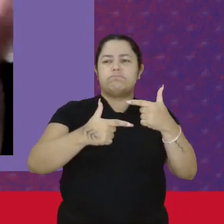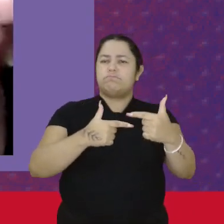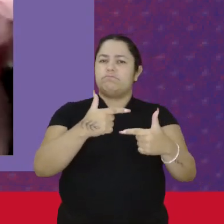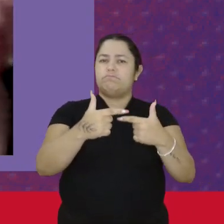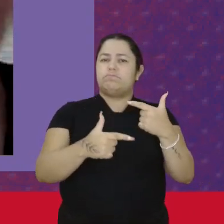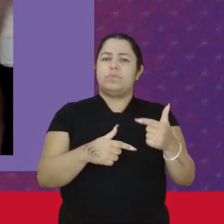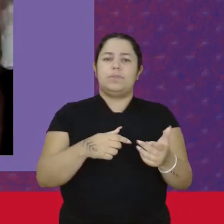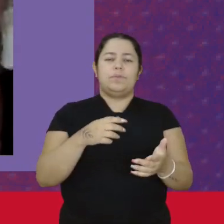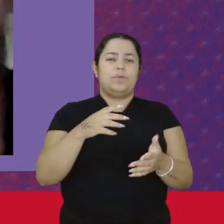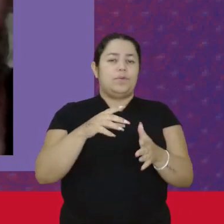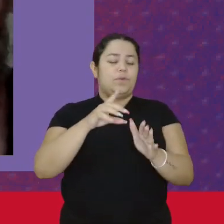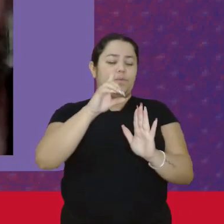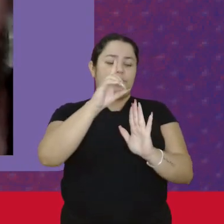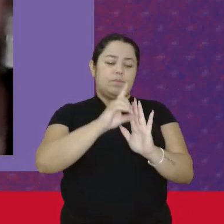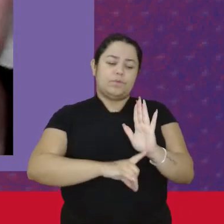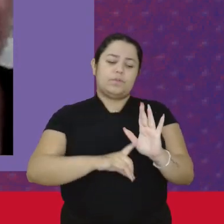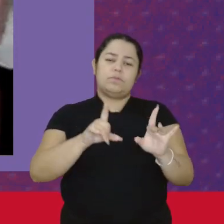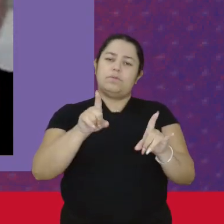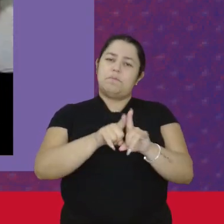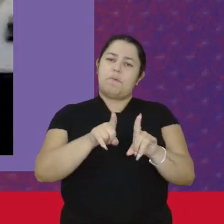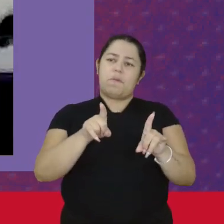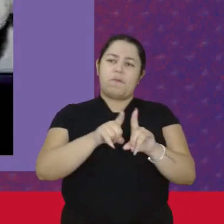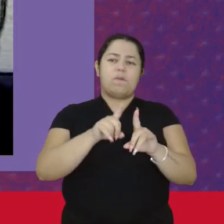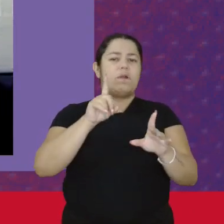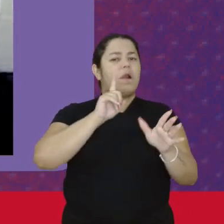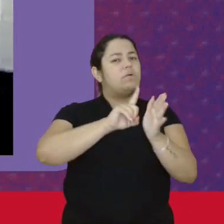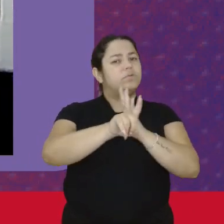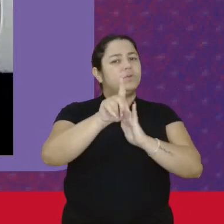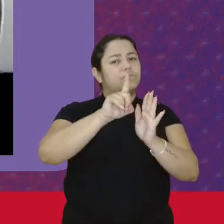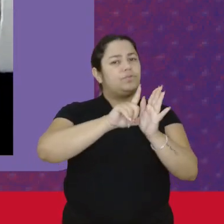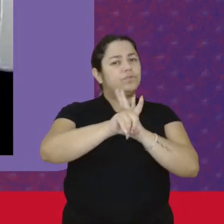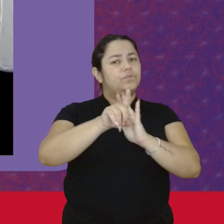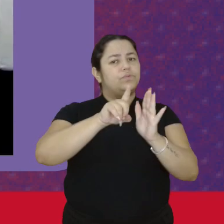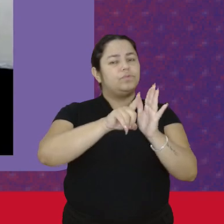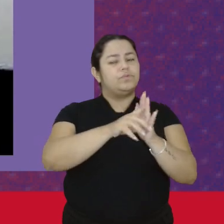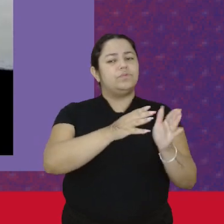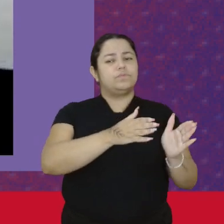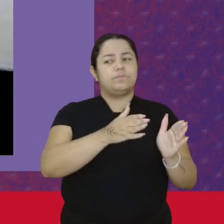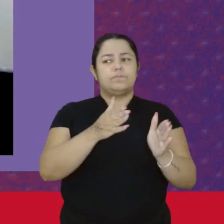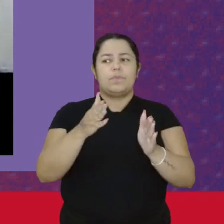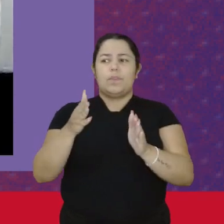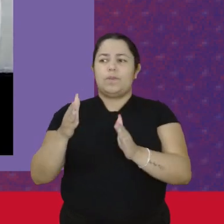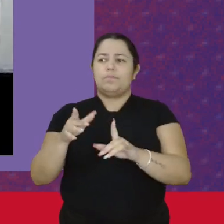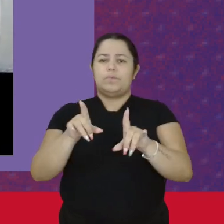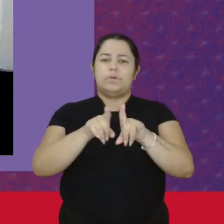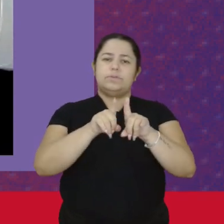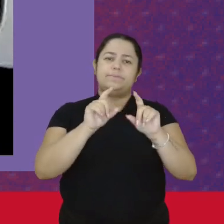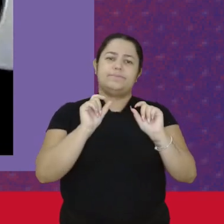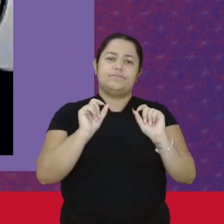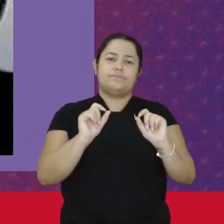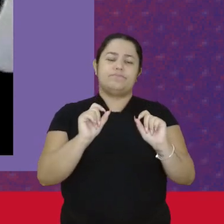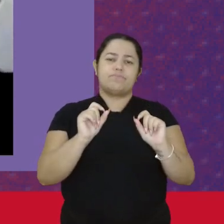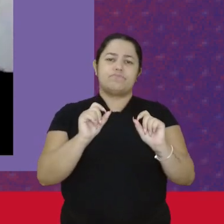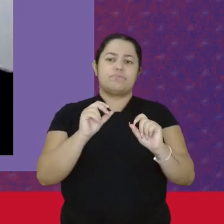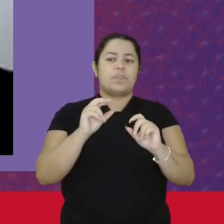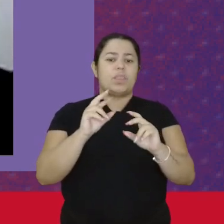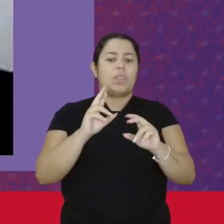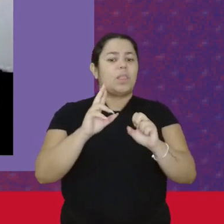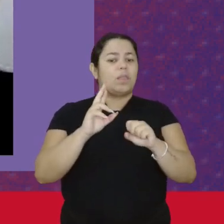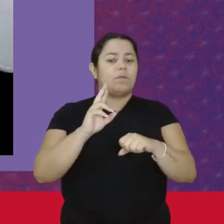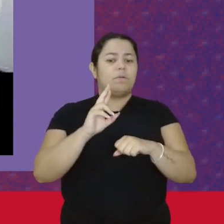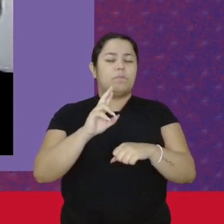por direitos e mesmo um questionamento dos processos assim muito restritos